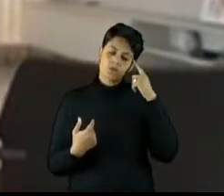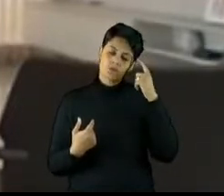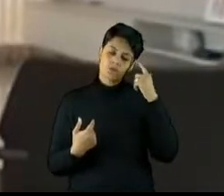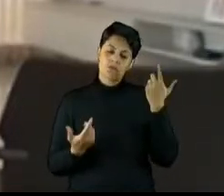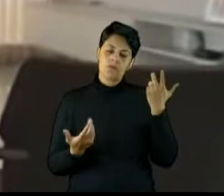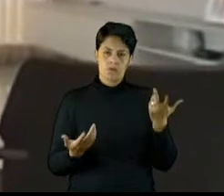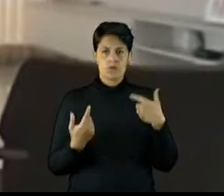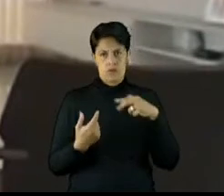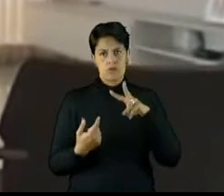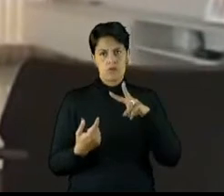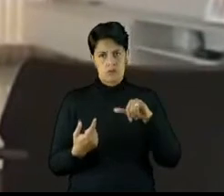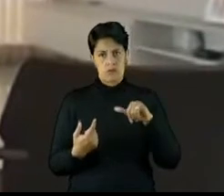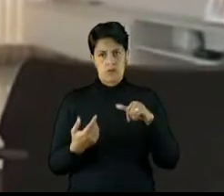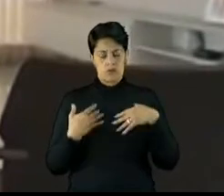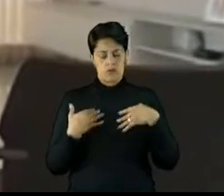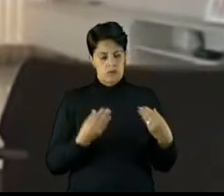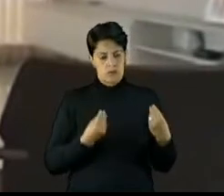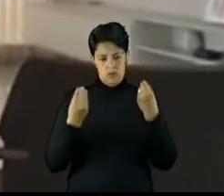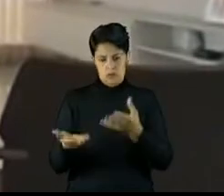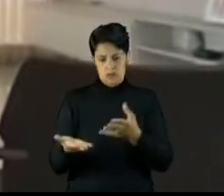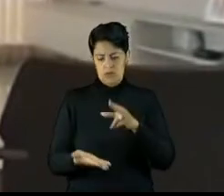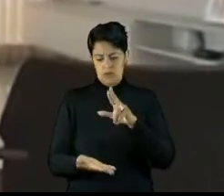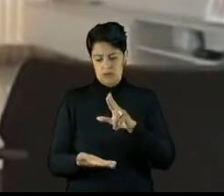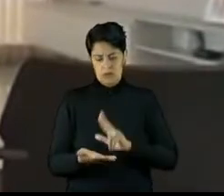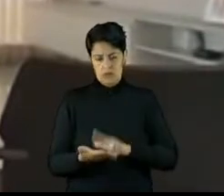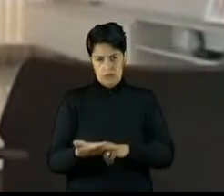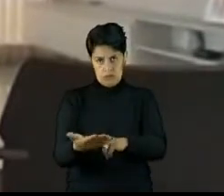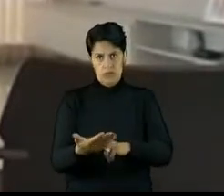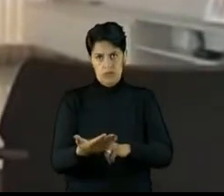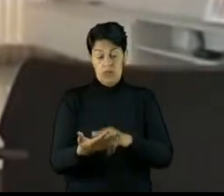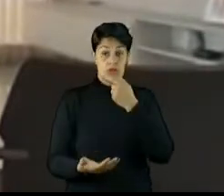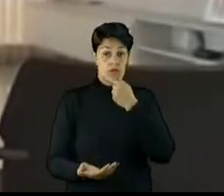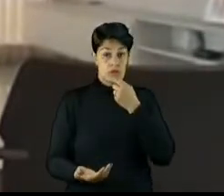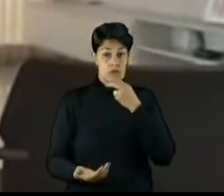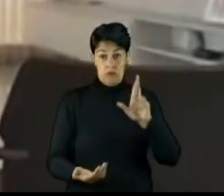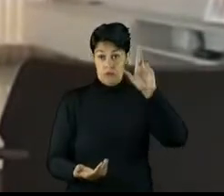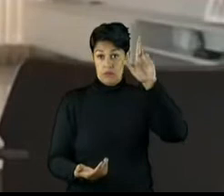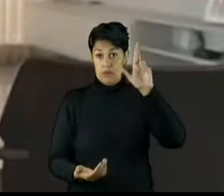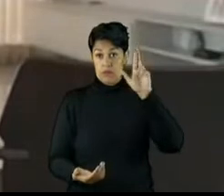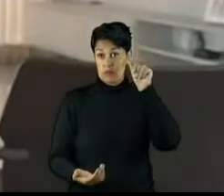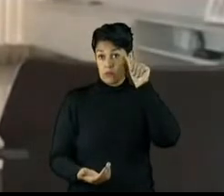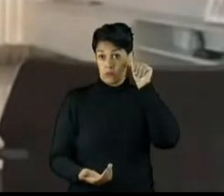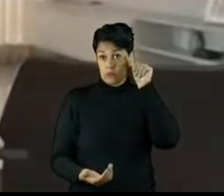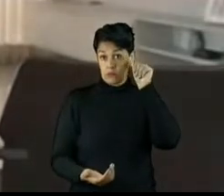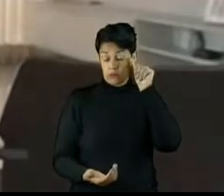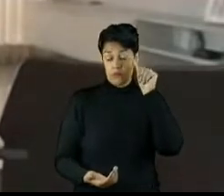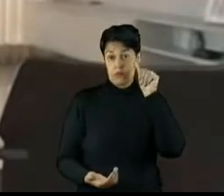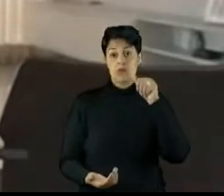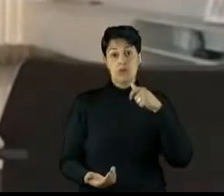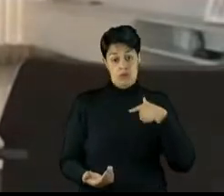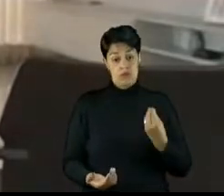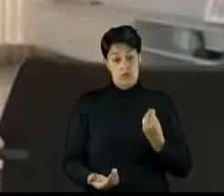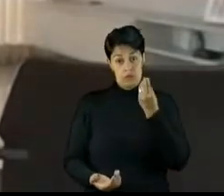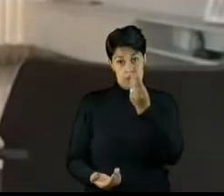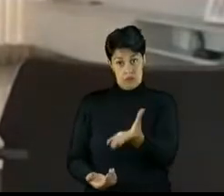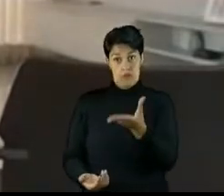como óbice a que o plenário, que é quem tem competência para apreciar, o faça dentro daquilo que estabelece a lei. Novamente, eu estou dizendo o que